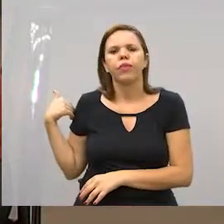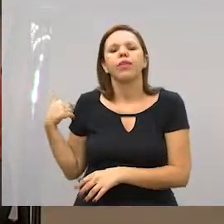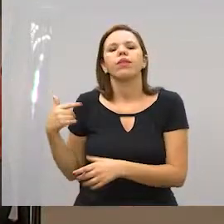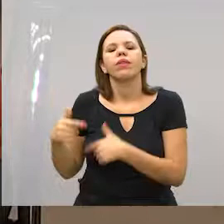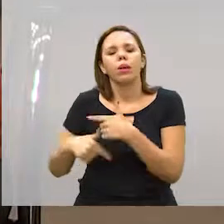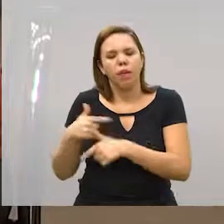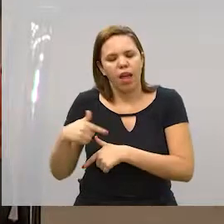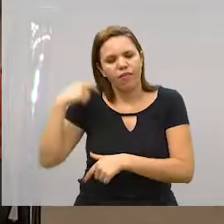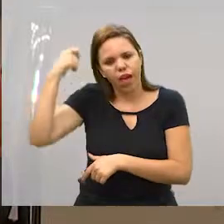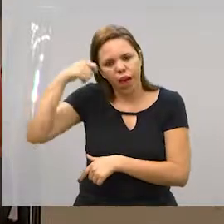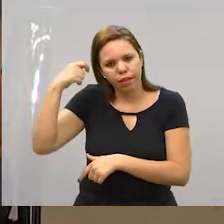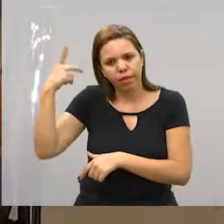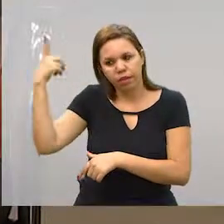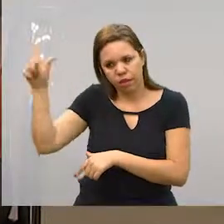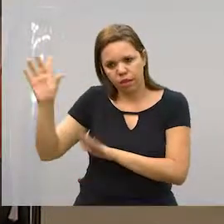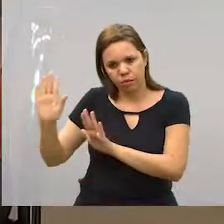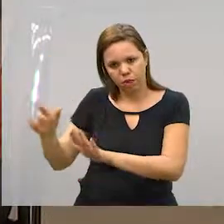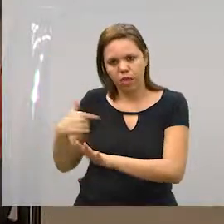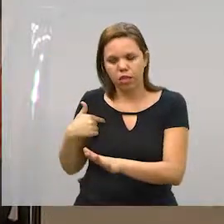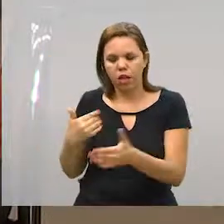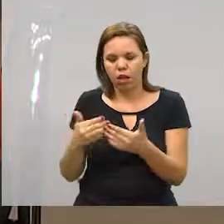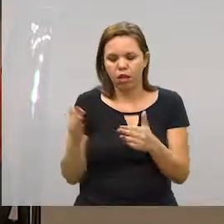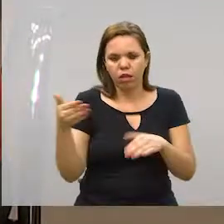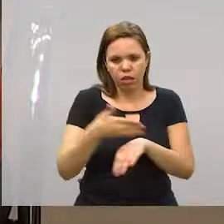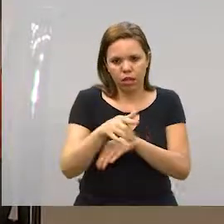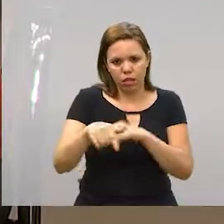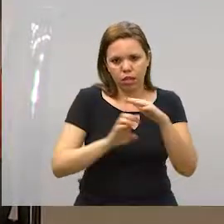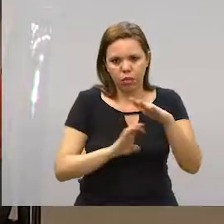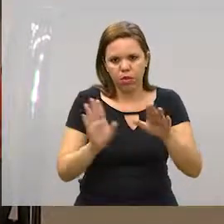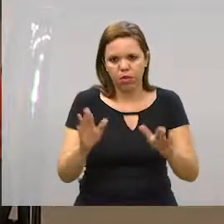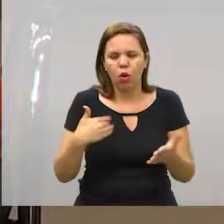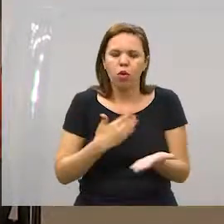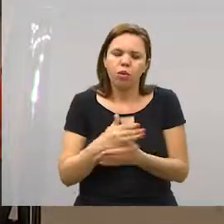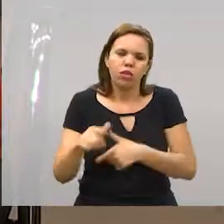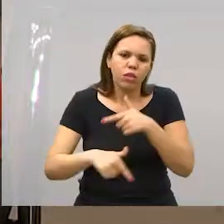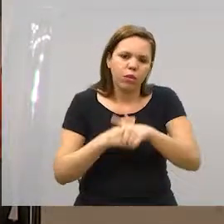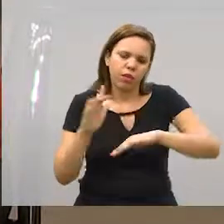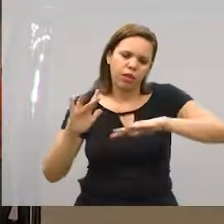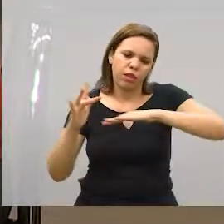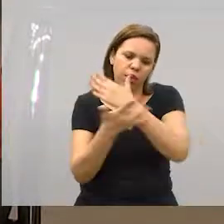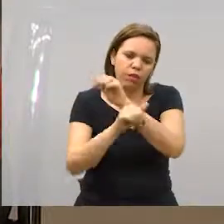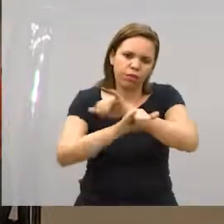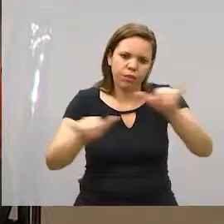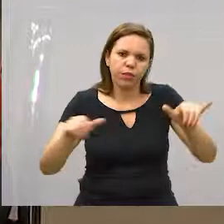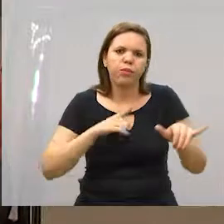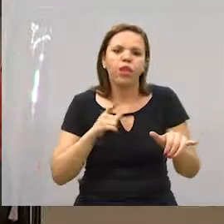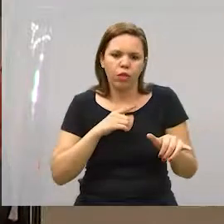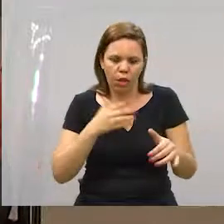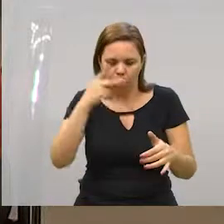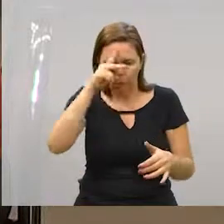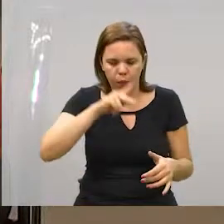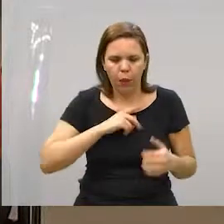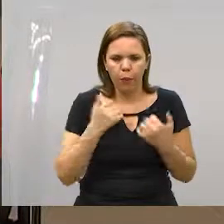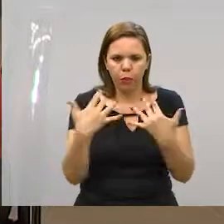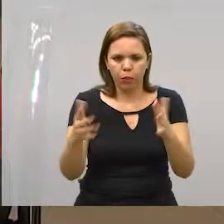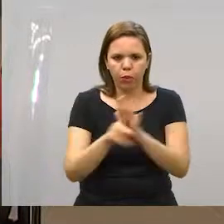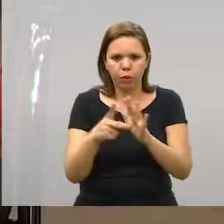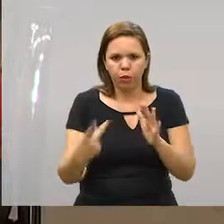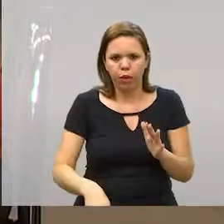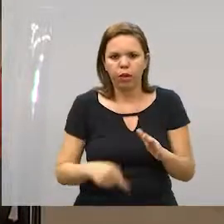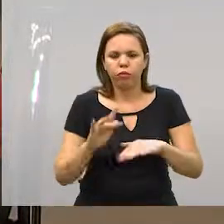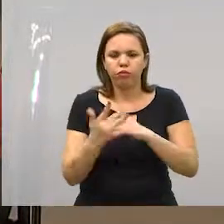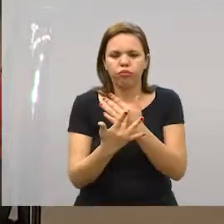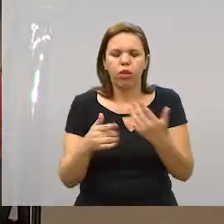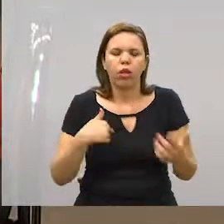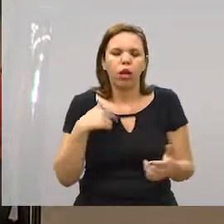eu abri um canal de comunicação direto com o meu público e comecei a trabalhar pelas redes sociais. Então a gente aproveita